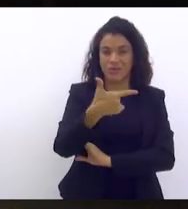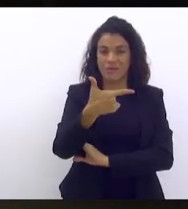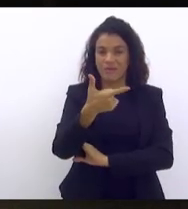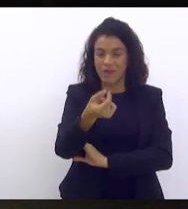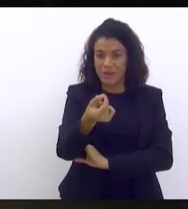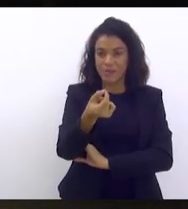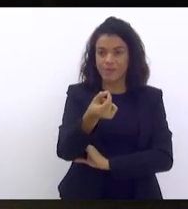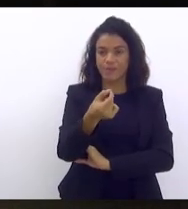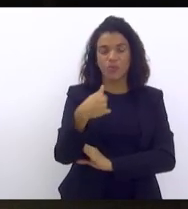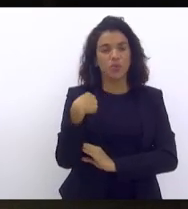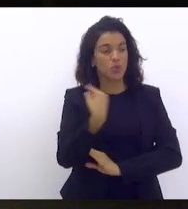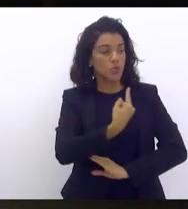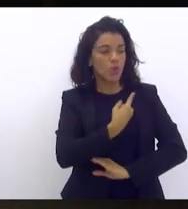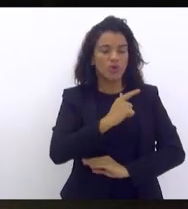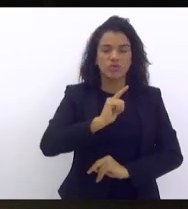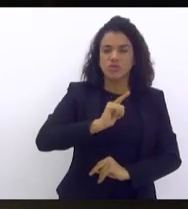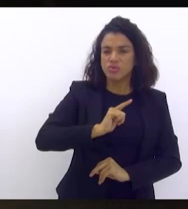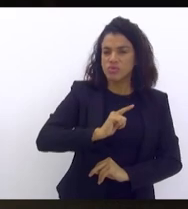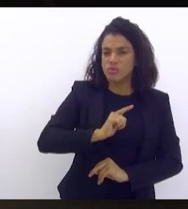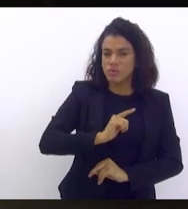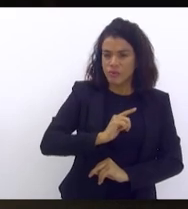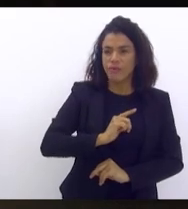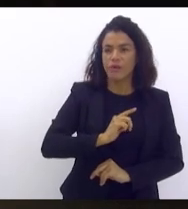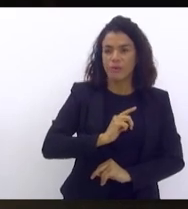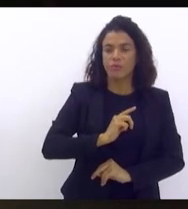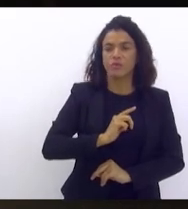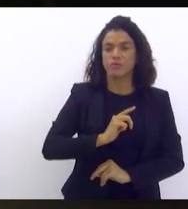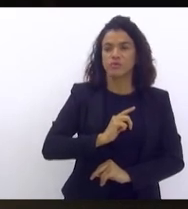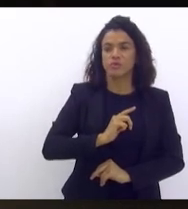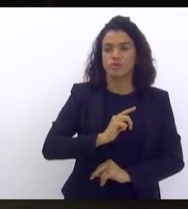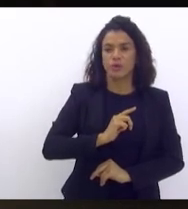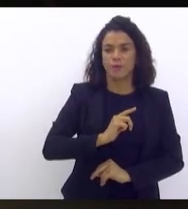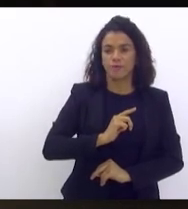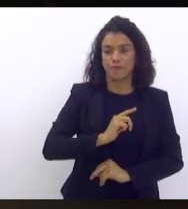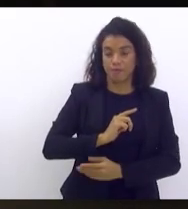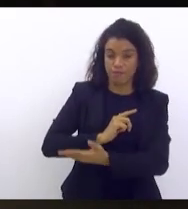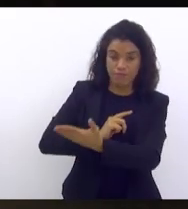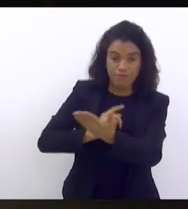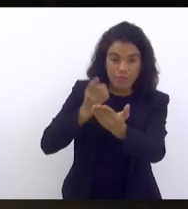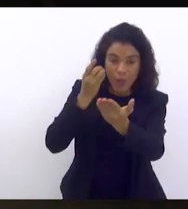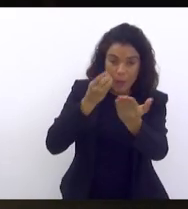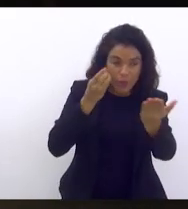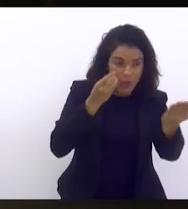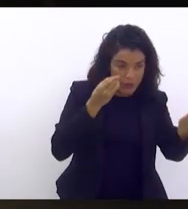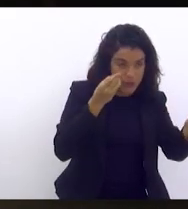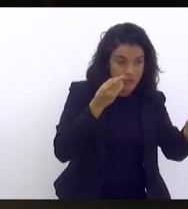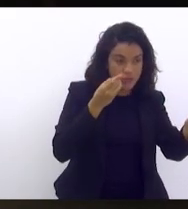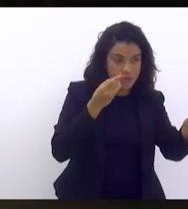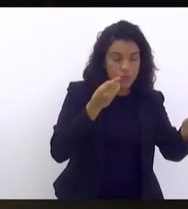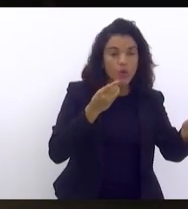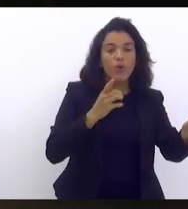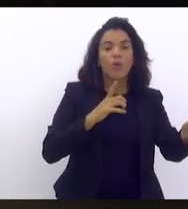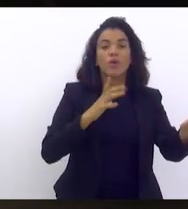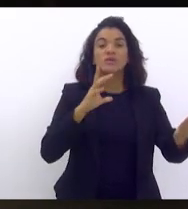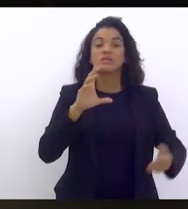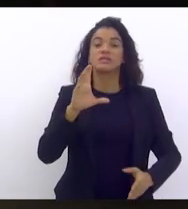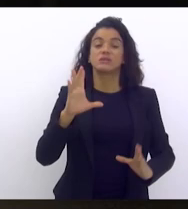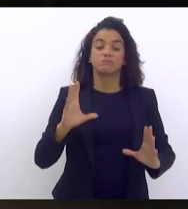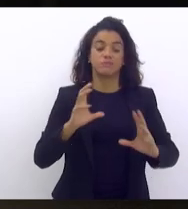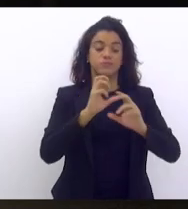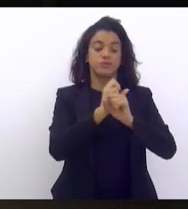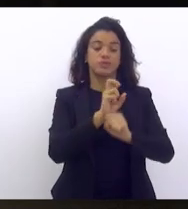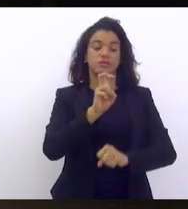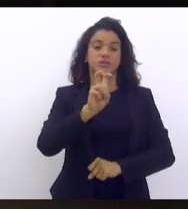nós tivemos nada mais, nada menos, nobres deputados que nos ouvem, um quórum de